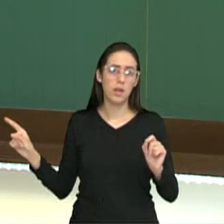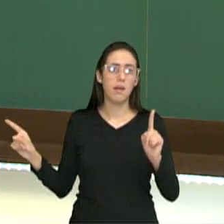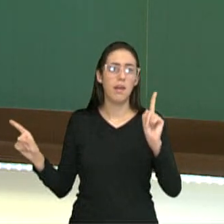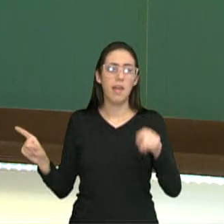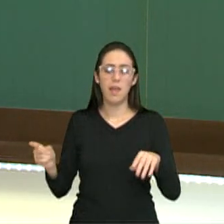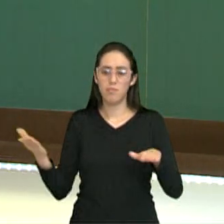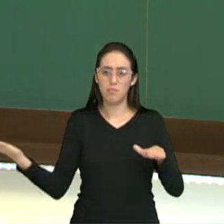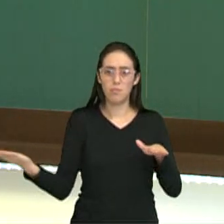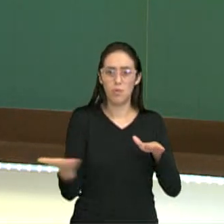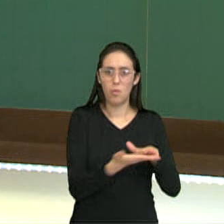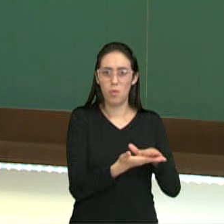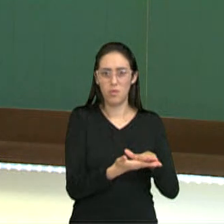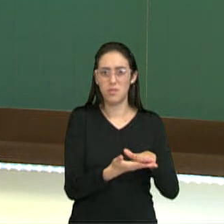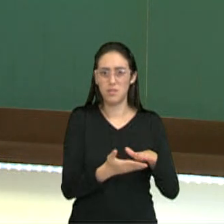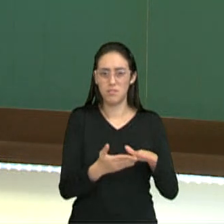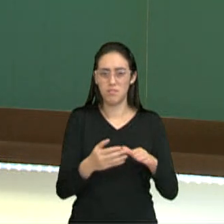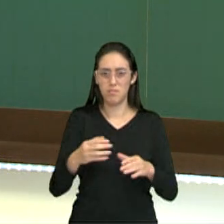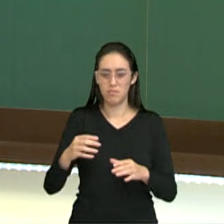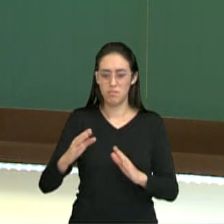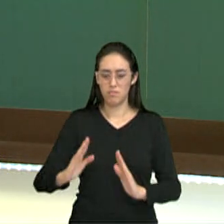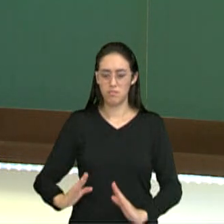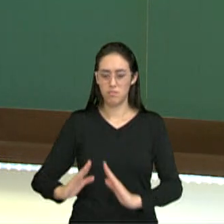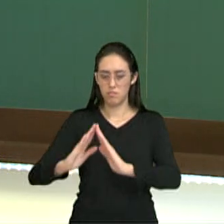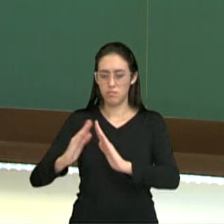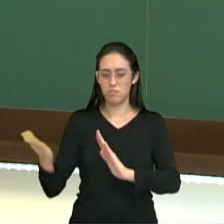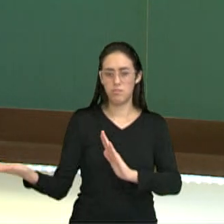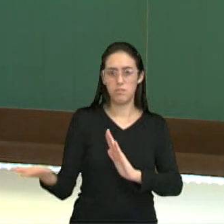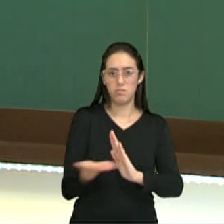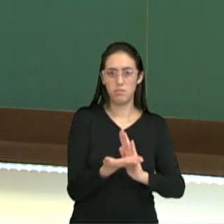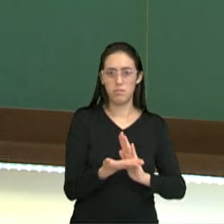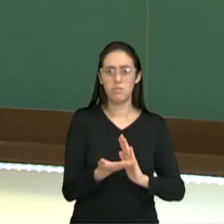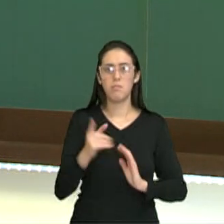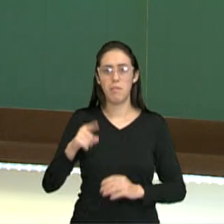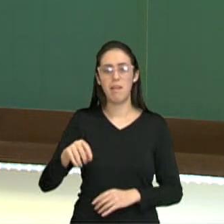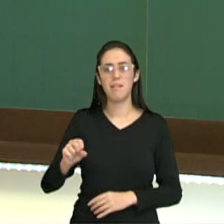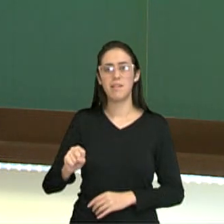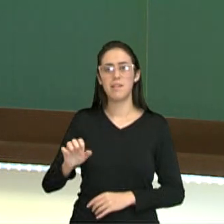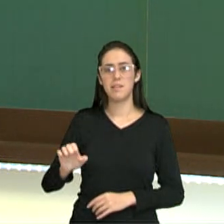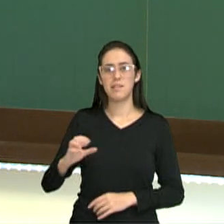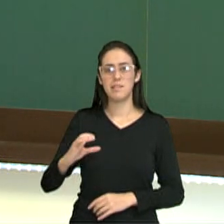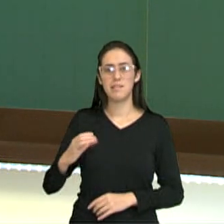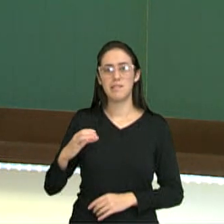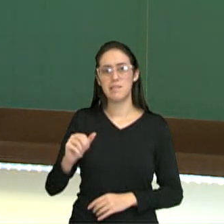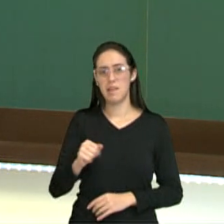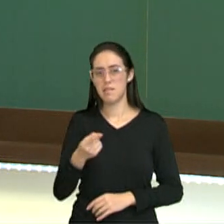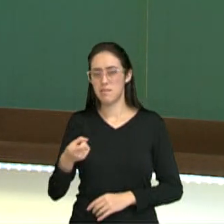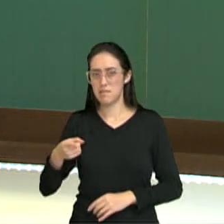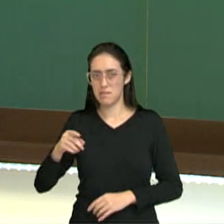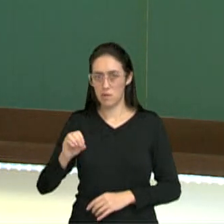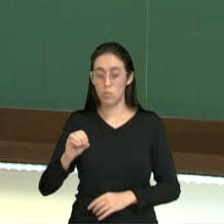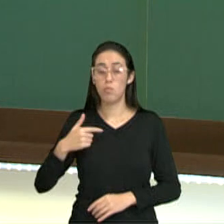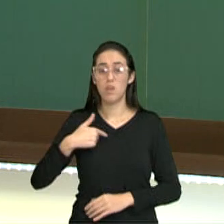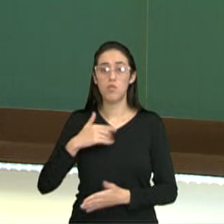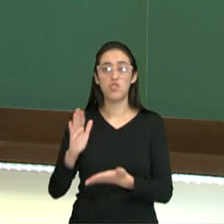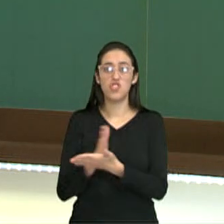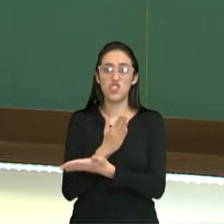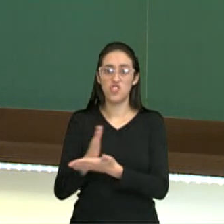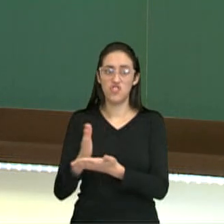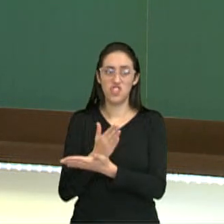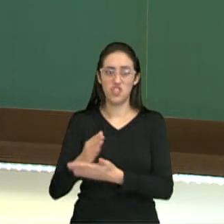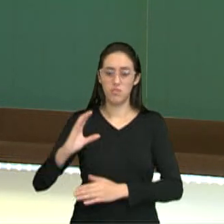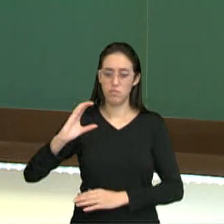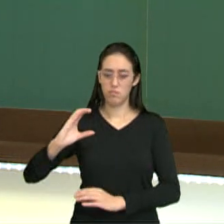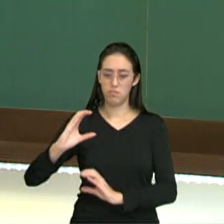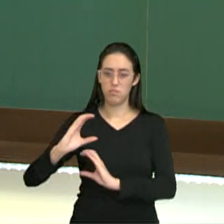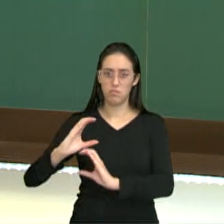corte, uma secção transversal, tá? Então aqui eu fiz uma secção do nosso cone e eu dividi esse cone em